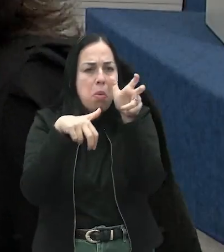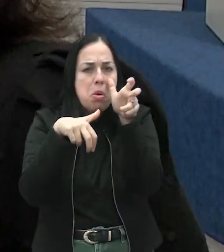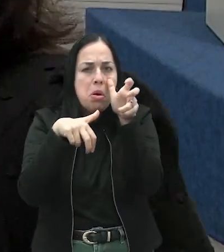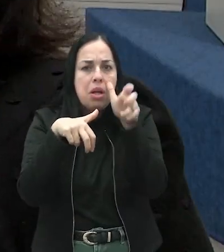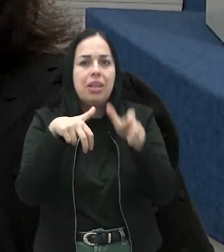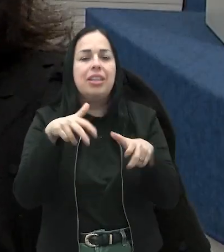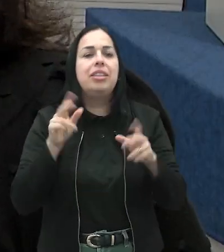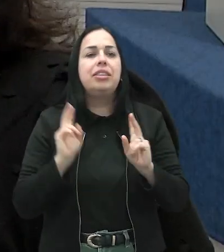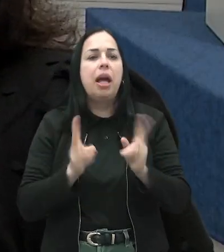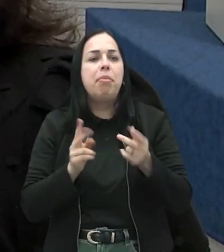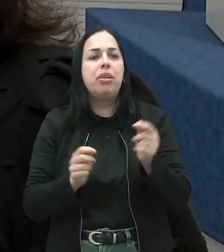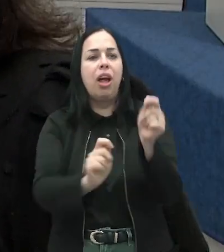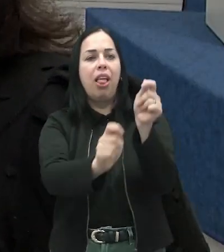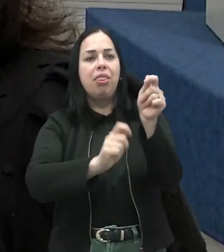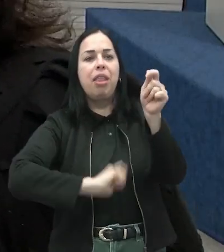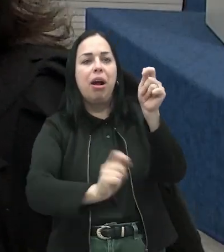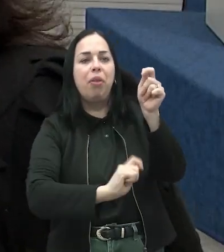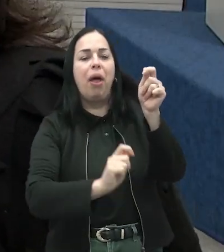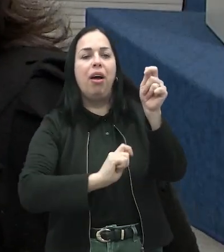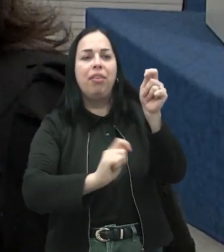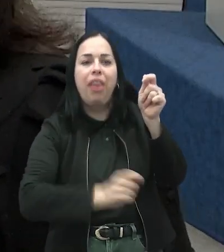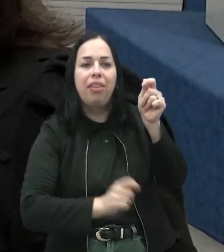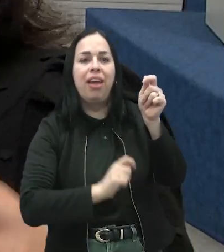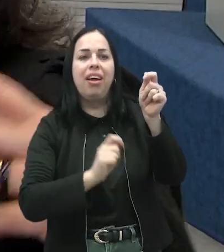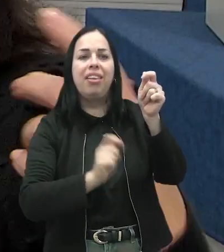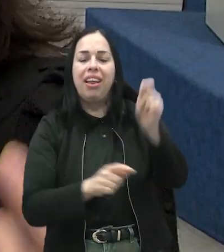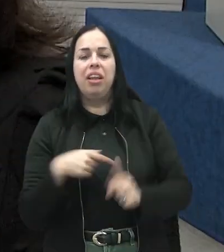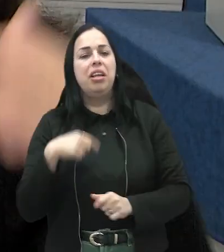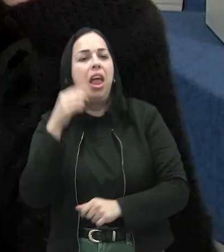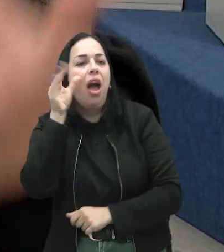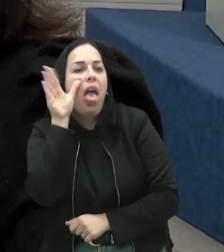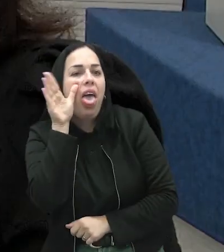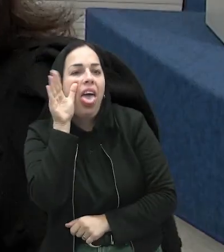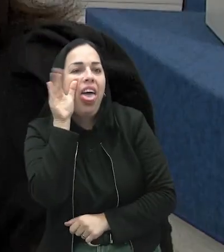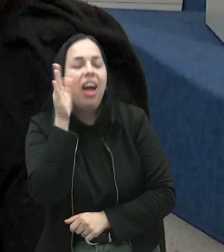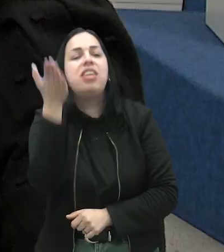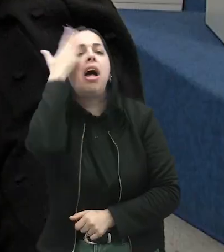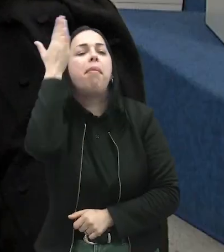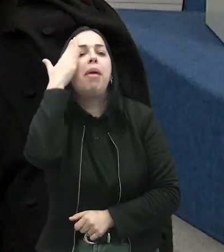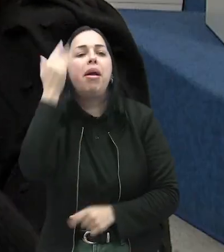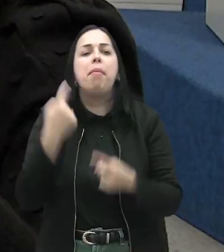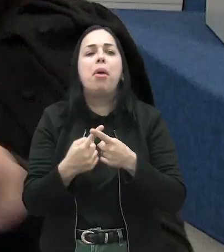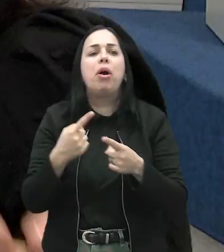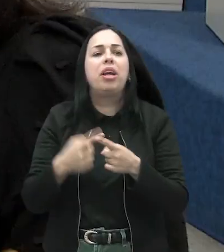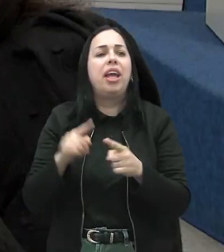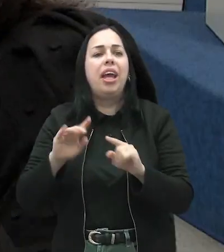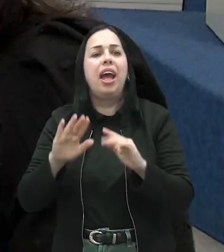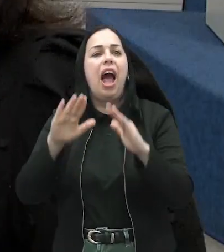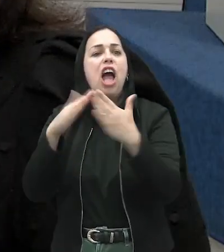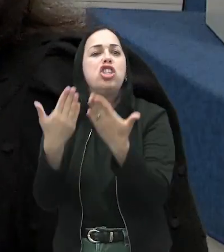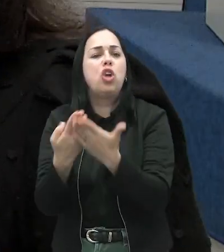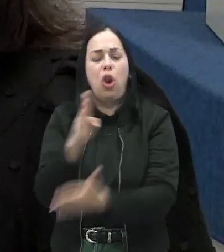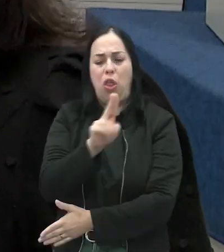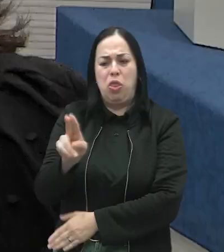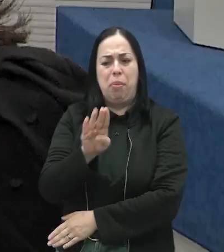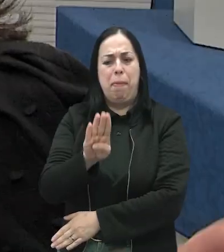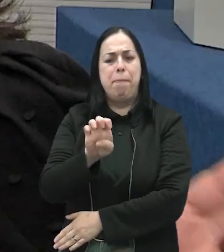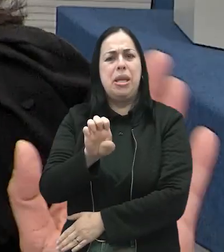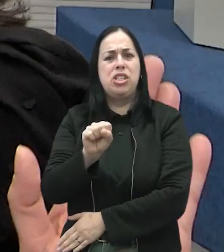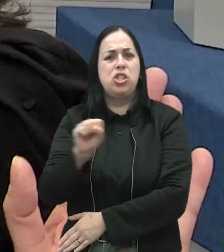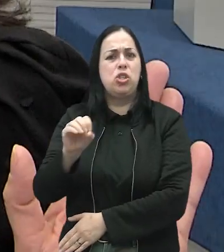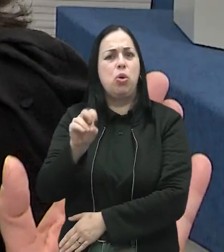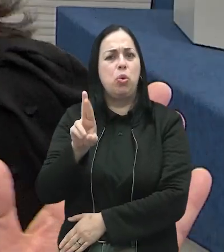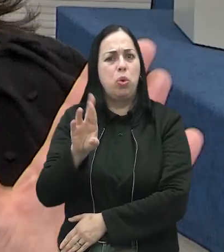passava lá e sempre estava o berimbau tocando. E eu curiosa para saber o que era besouro do Mangangá, que eu via nas camisetas. Acho